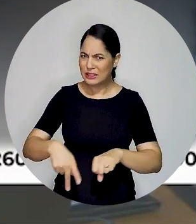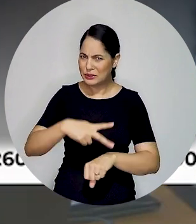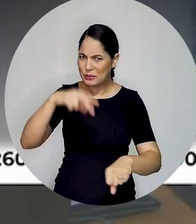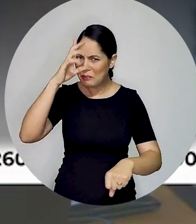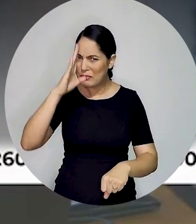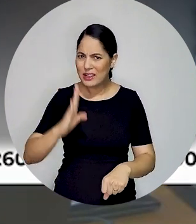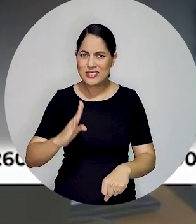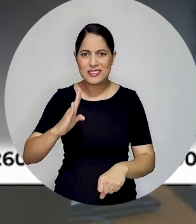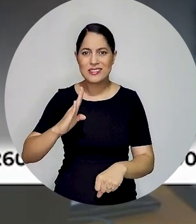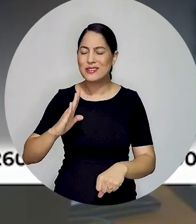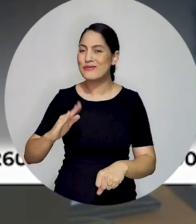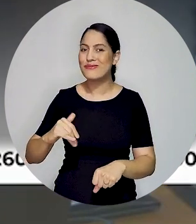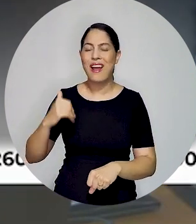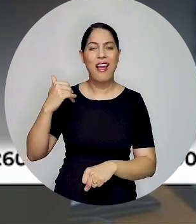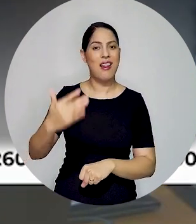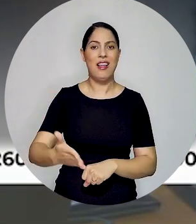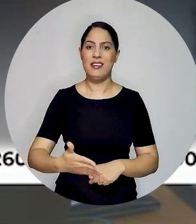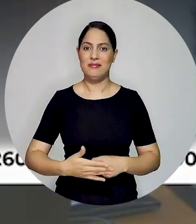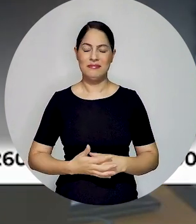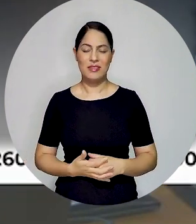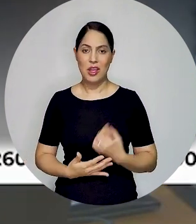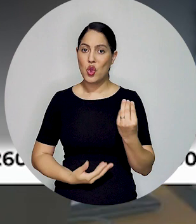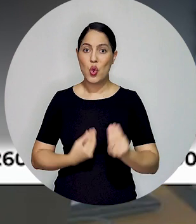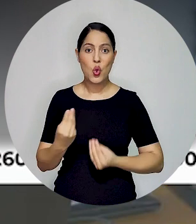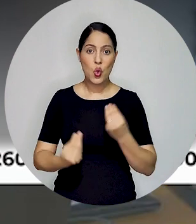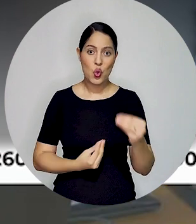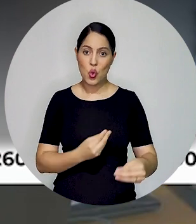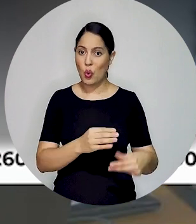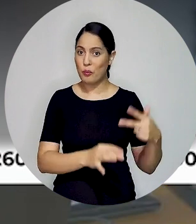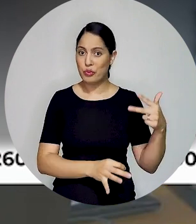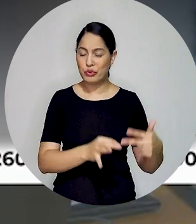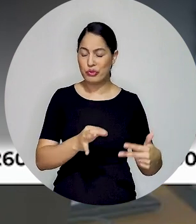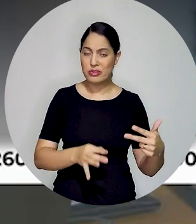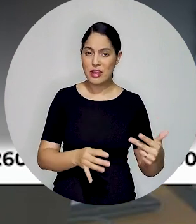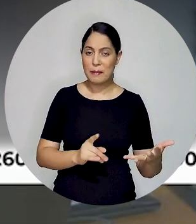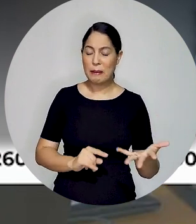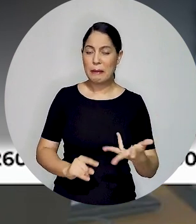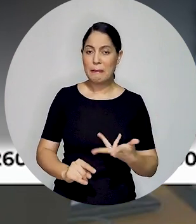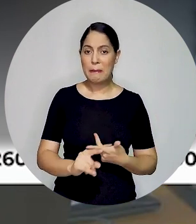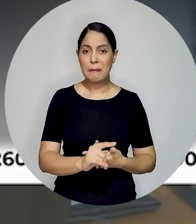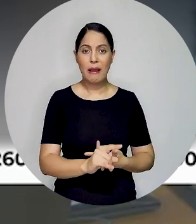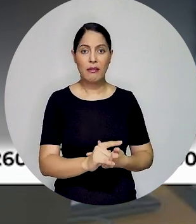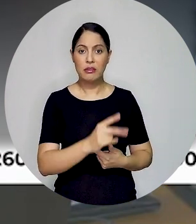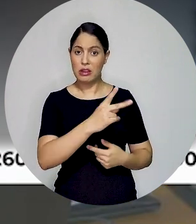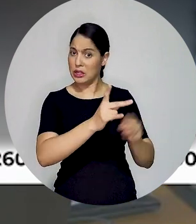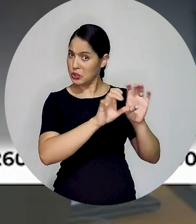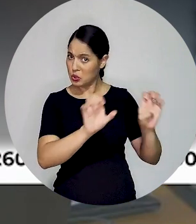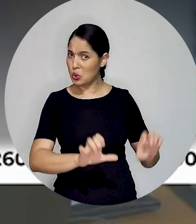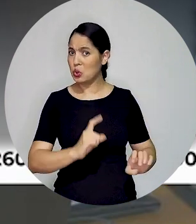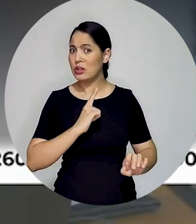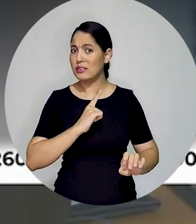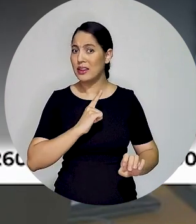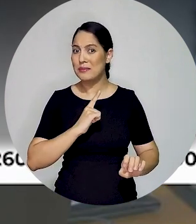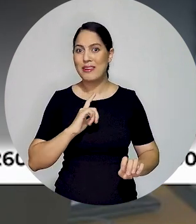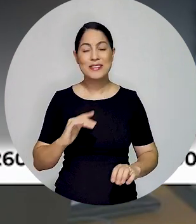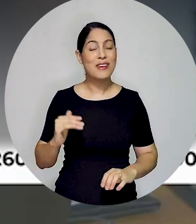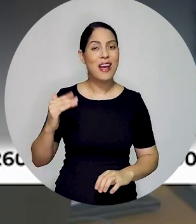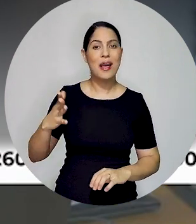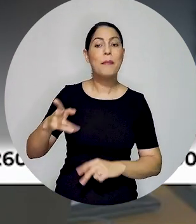produtividade. Só que a realidade brasileira vai muito além dos recursos à disposição do Poder